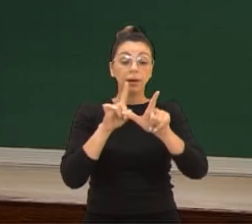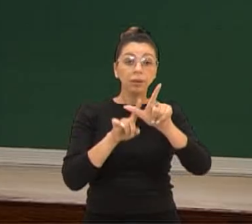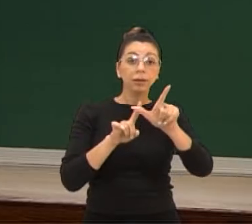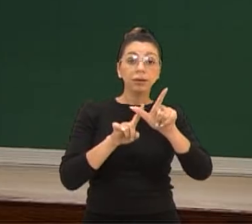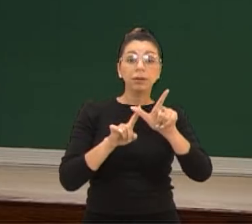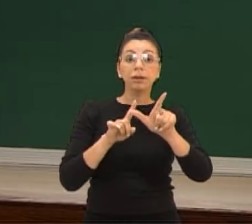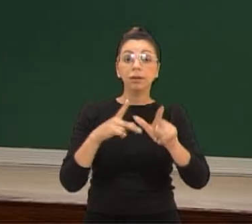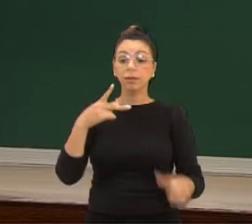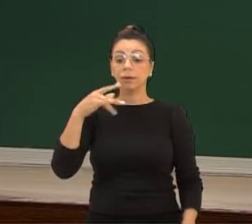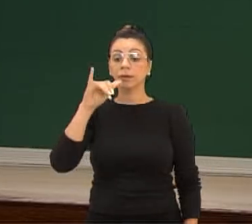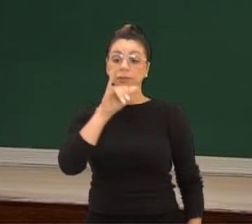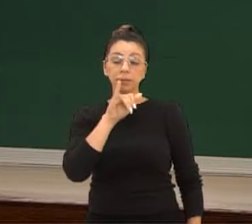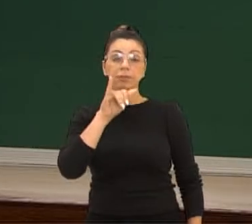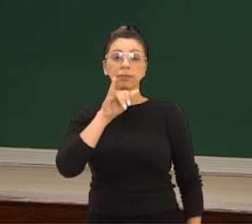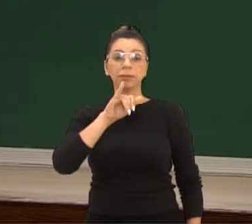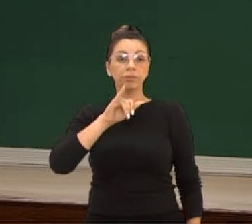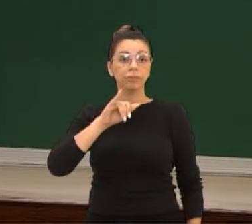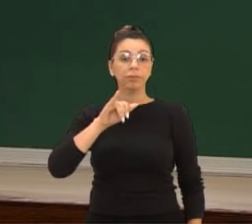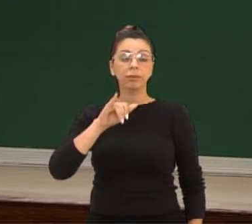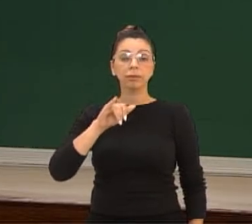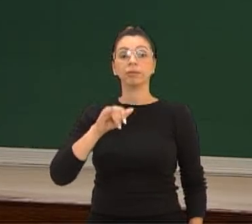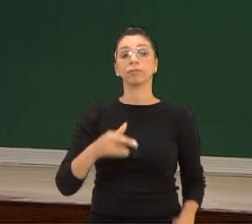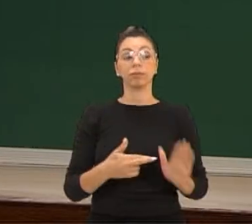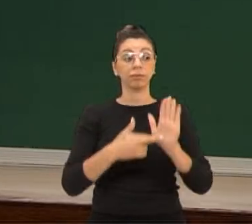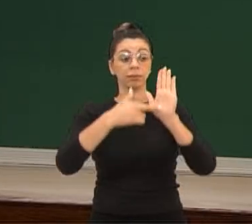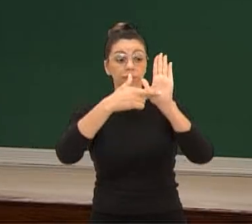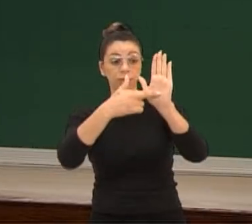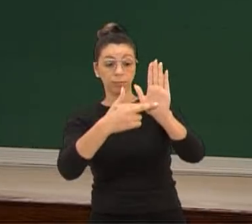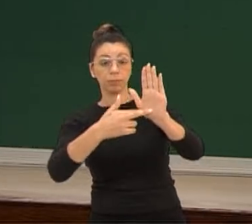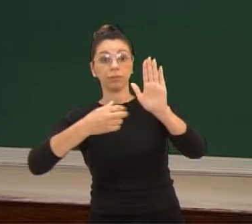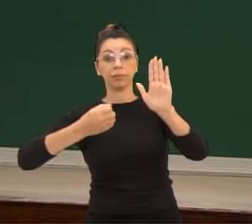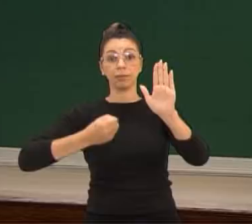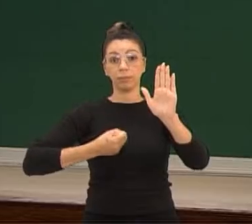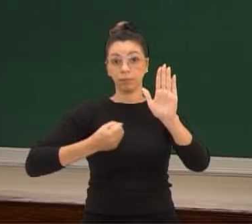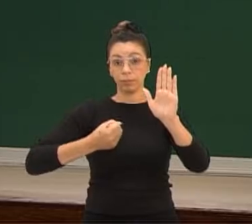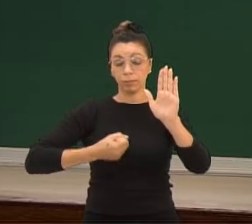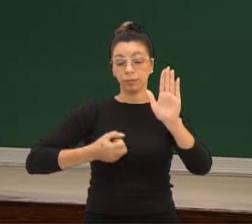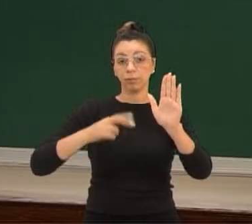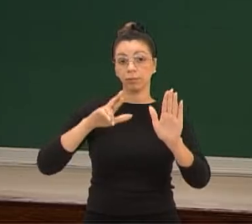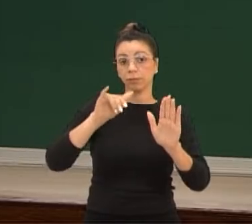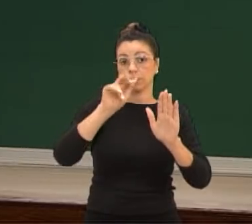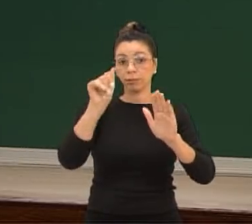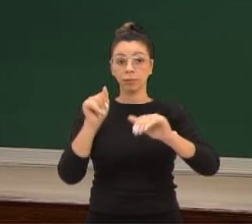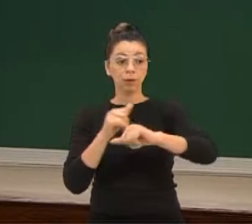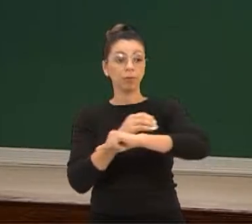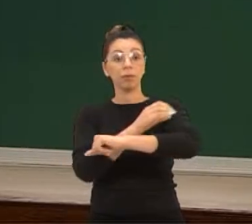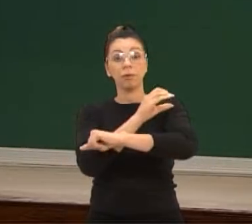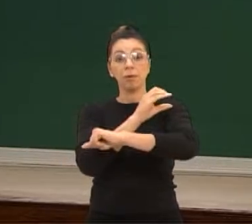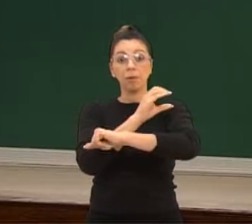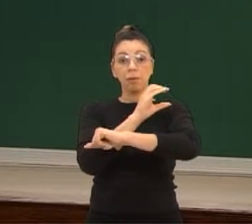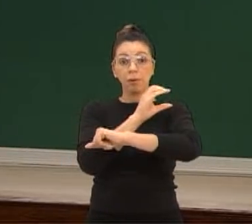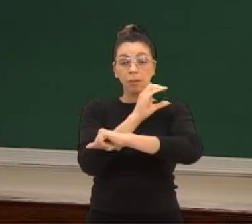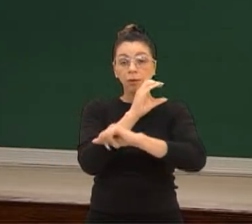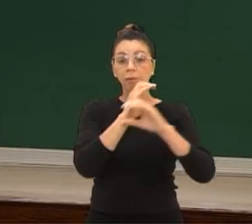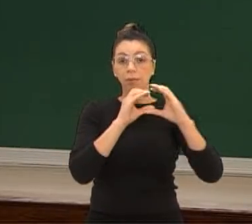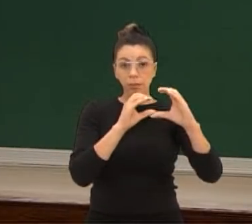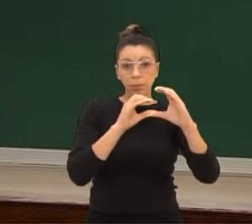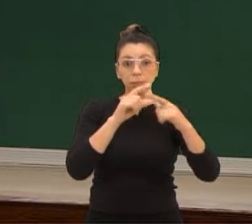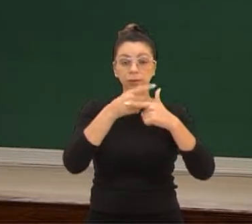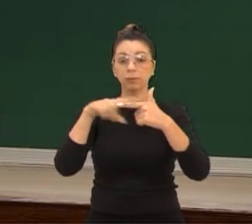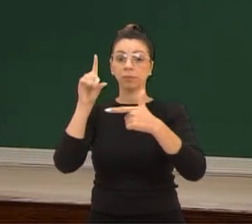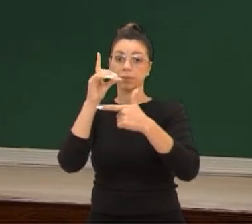na verdade representa um número, né? Que representa uma razão do comprimento dividido pelo diâmetro. Ela